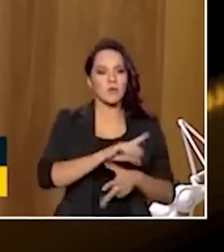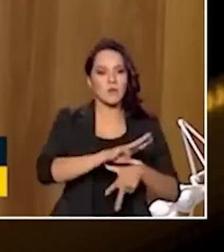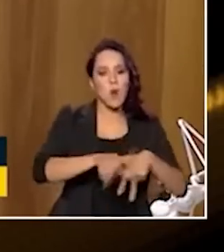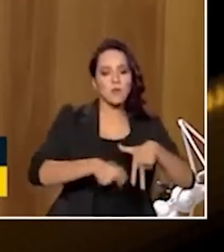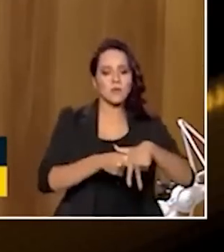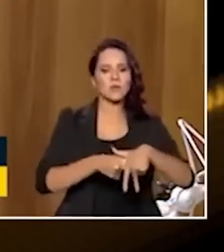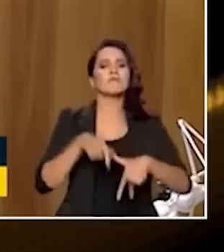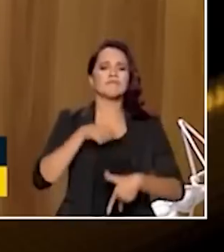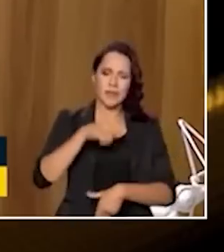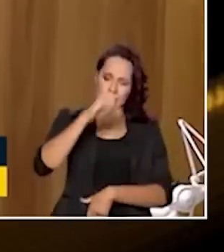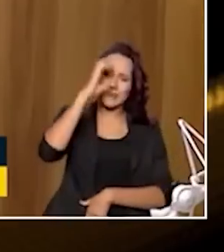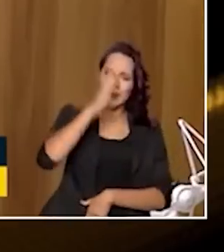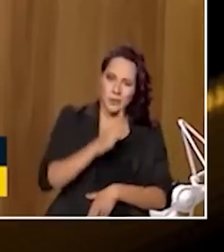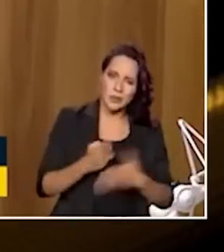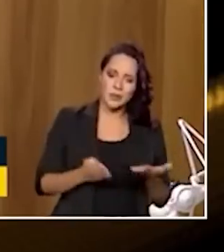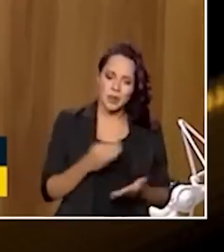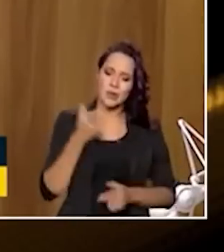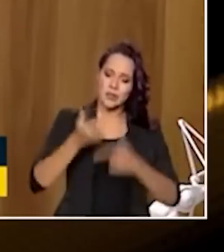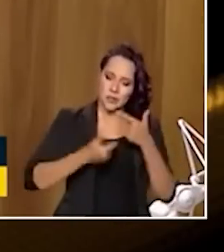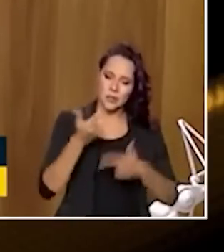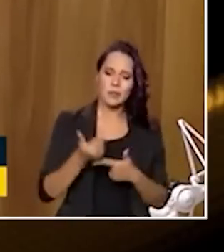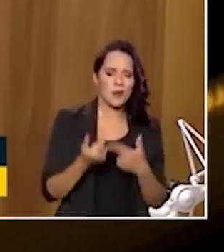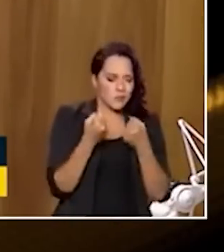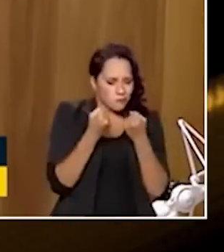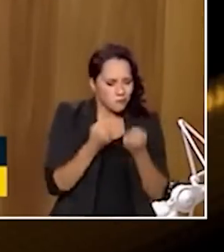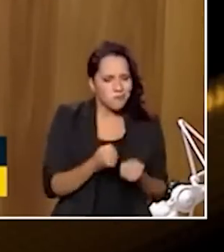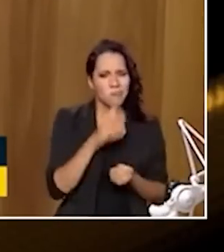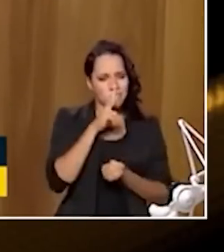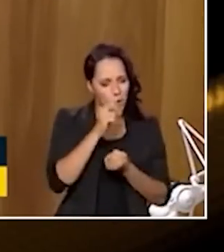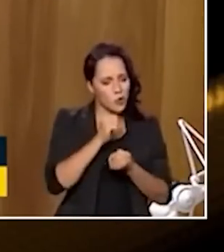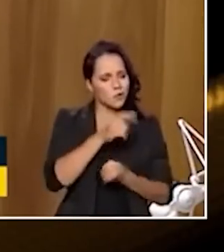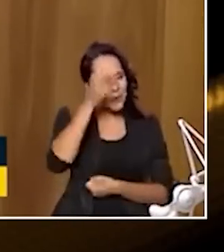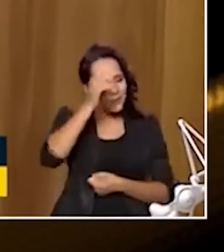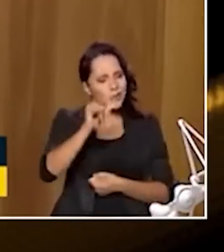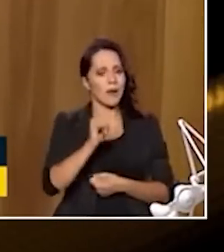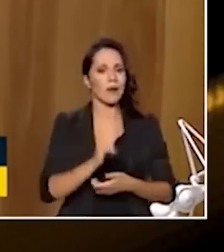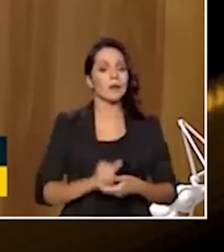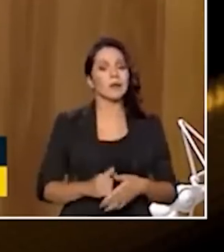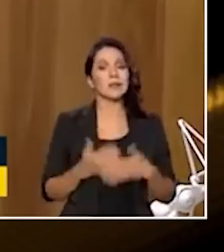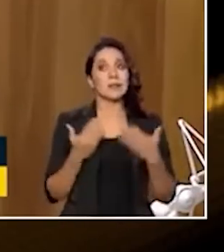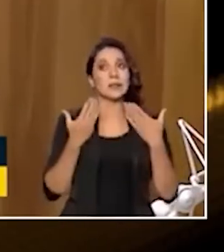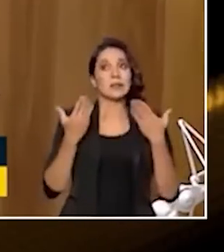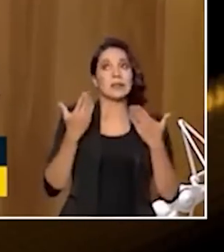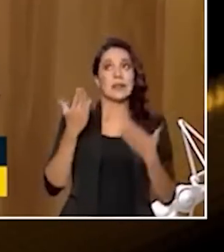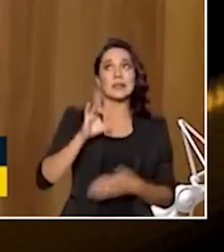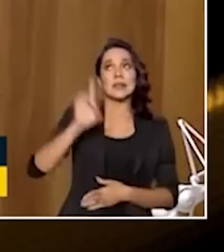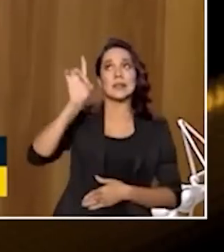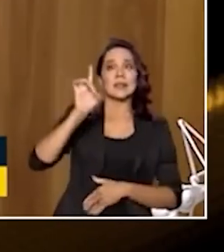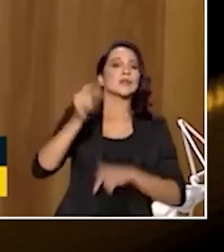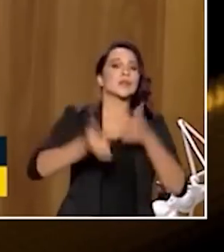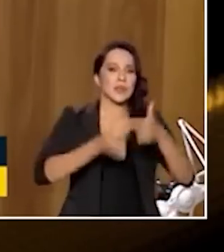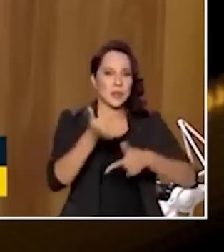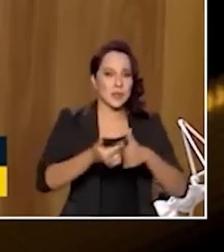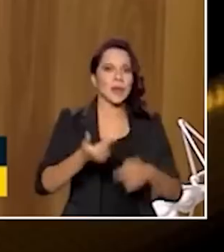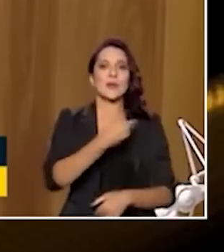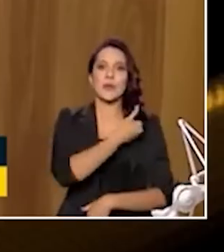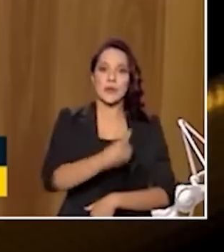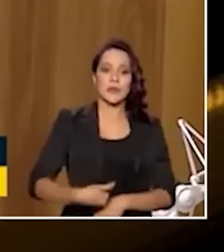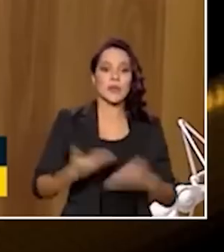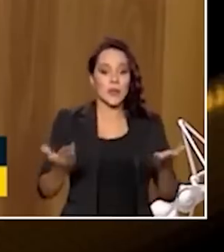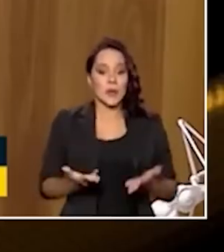em fevereiro sem os medicamentos como é que você explica pra essas pessoas que a gente não conhecia o rosto o trauma que elas